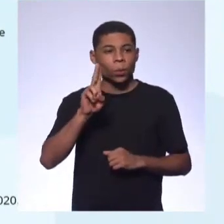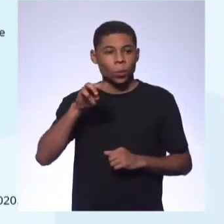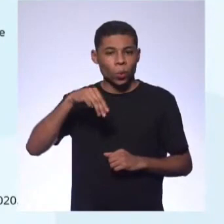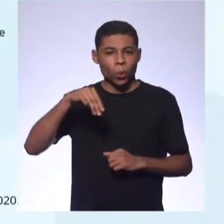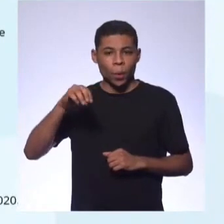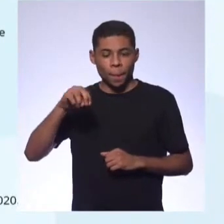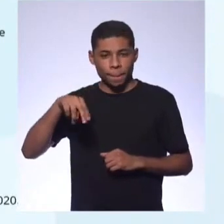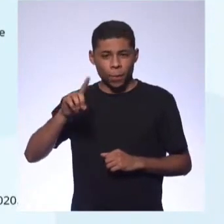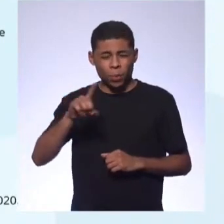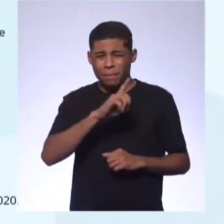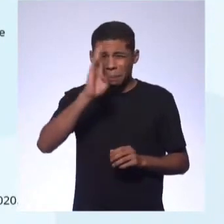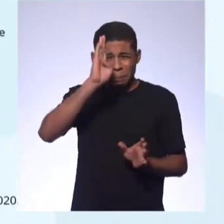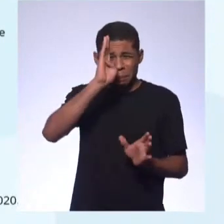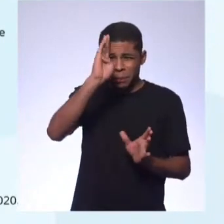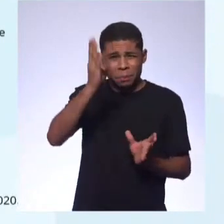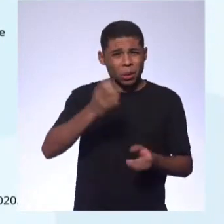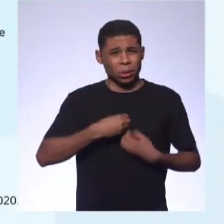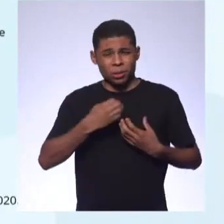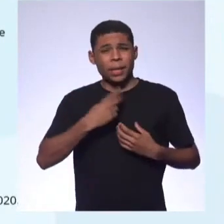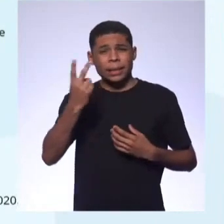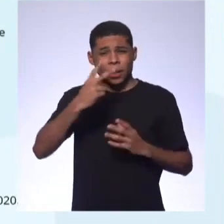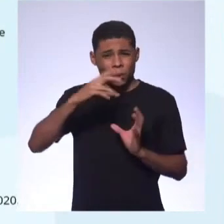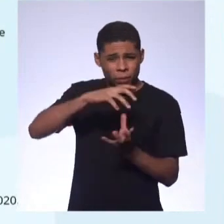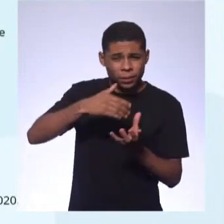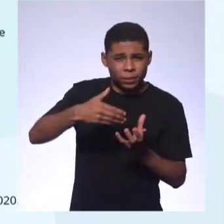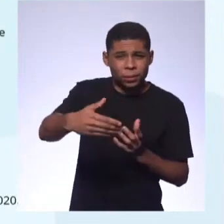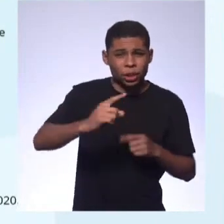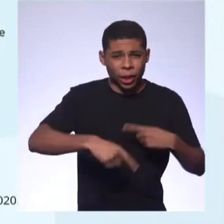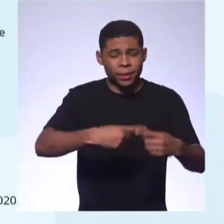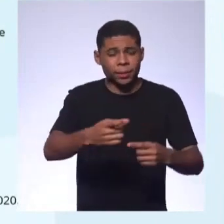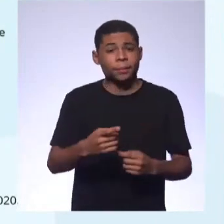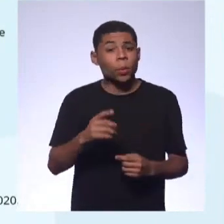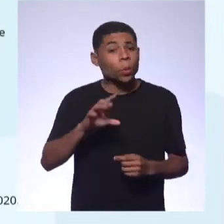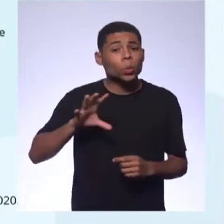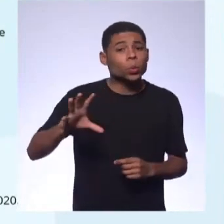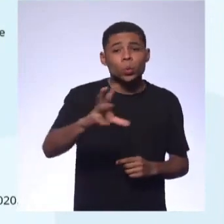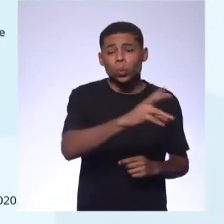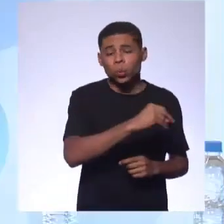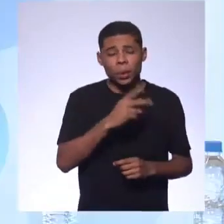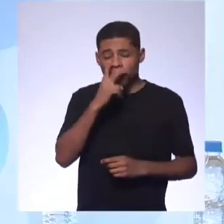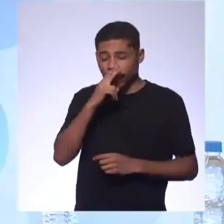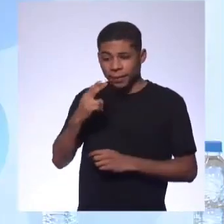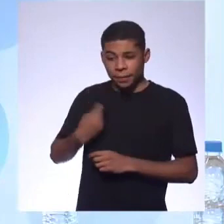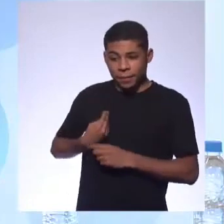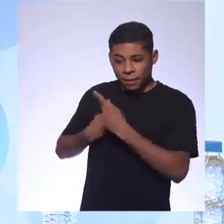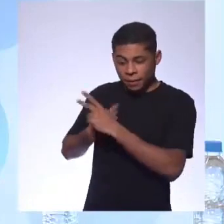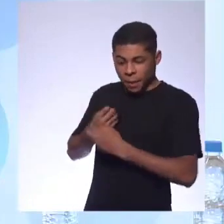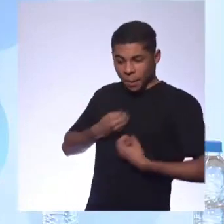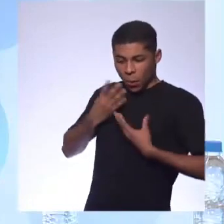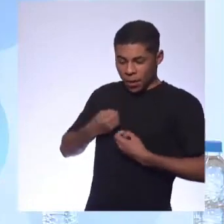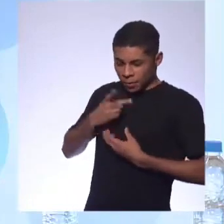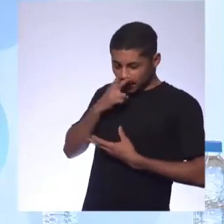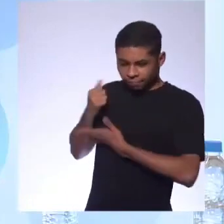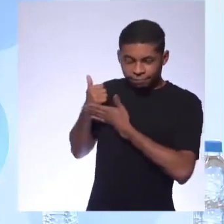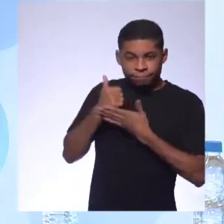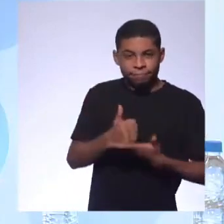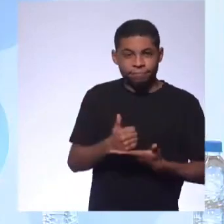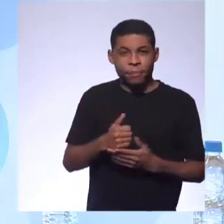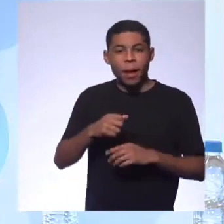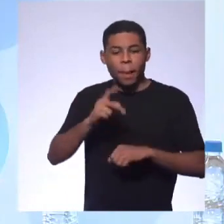principais poetas da segunda geração do modernismo. Todo mundo carrega um pouquinho de Carlos Drummond de Andrade, né? Havia uma pedra